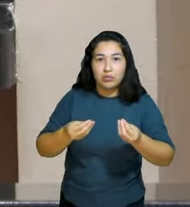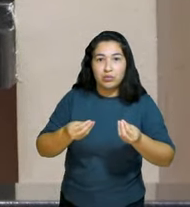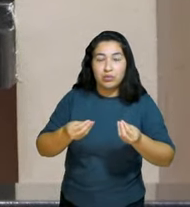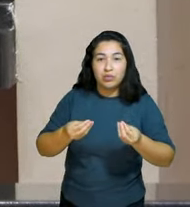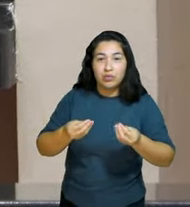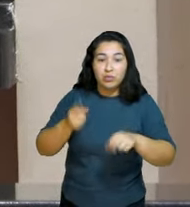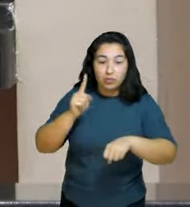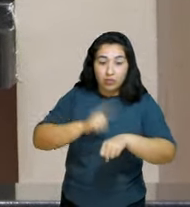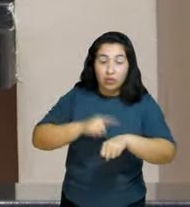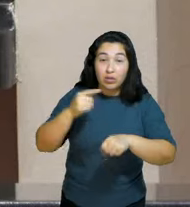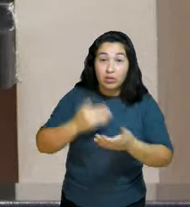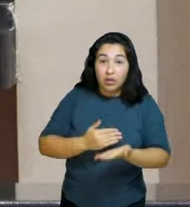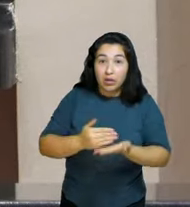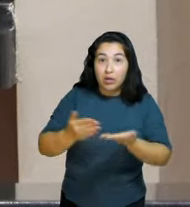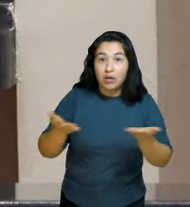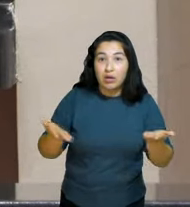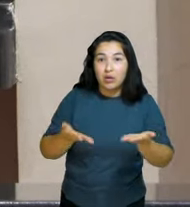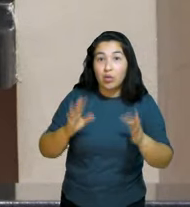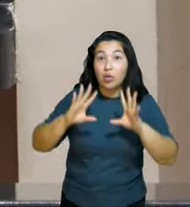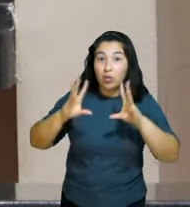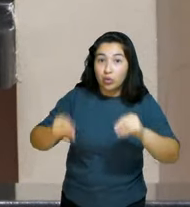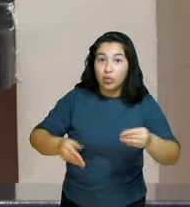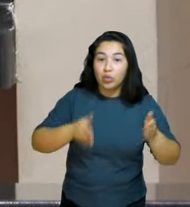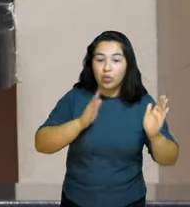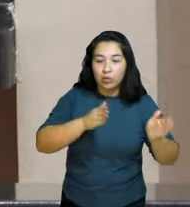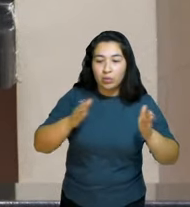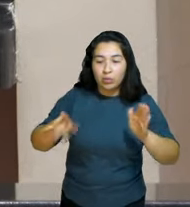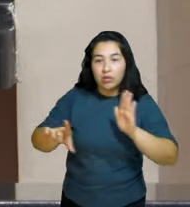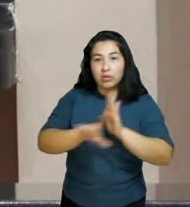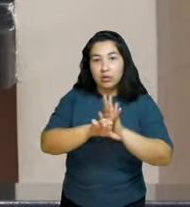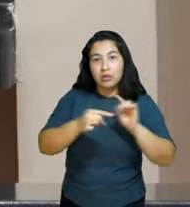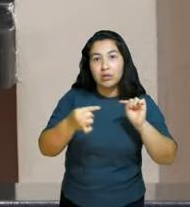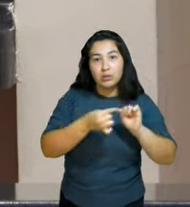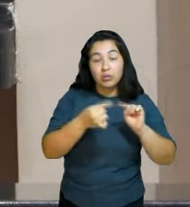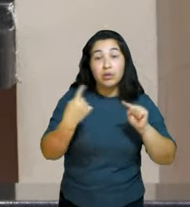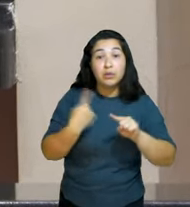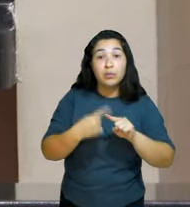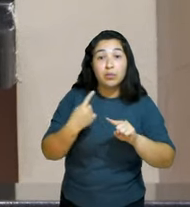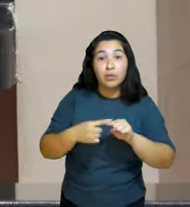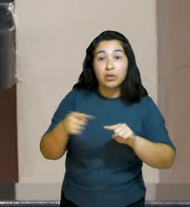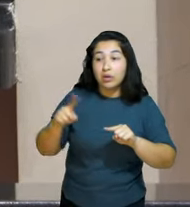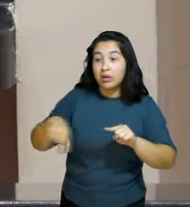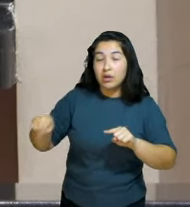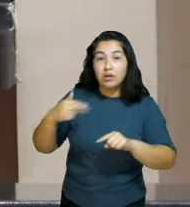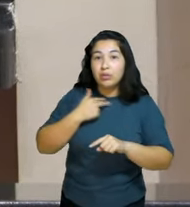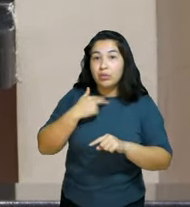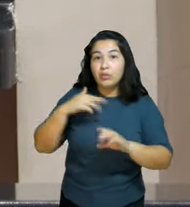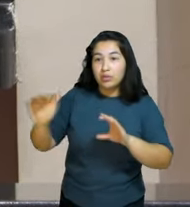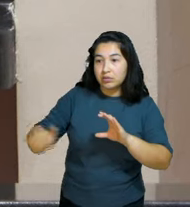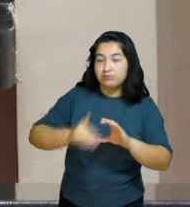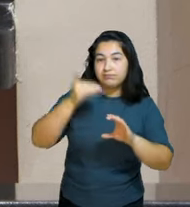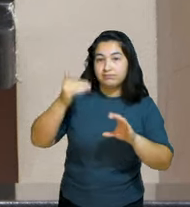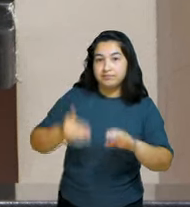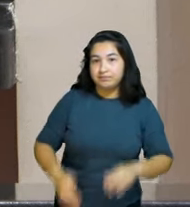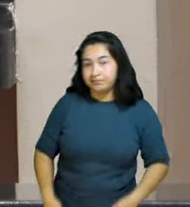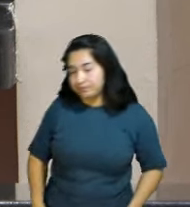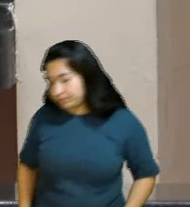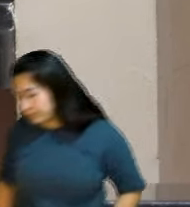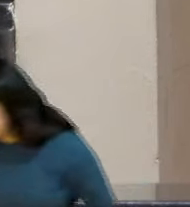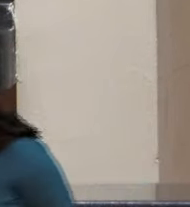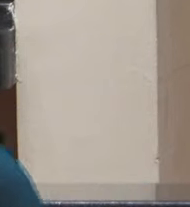ou seguindo todo o processo legal, porque a federação não pode receber o dinheiro. É complicado